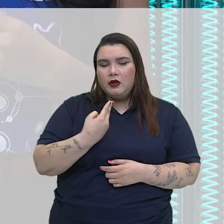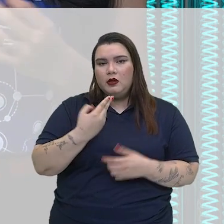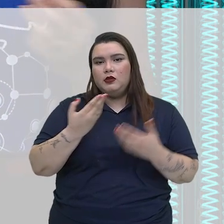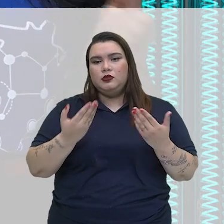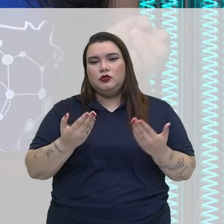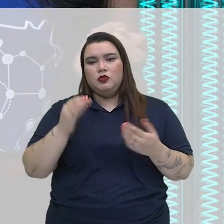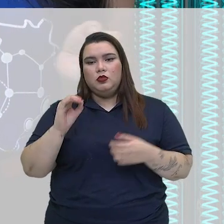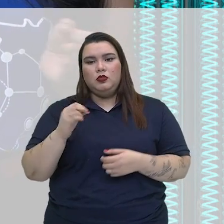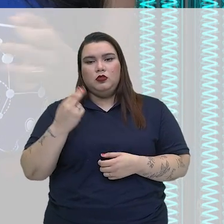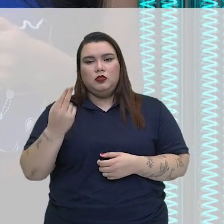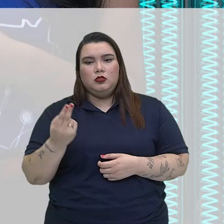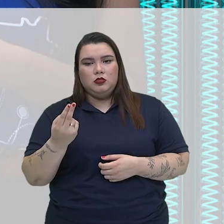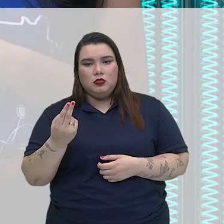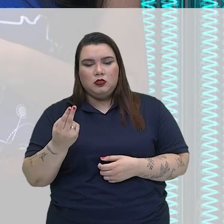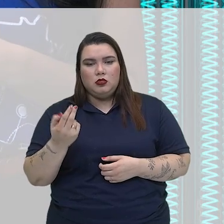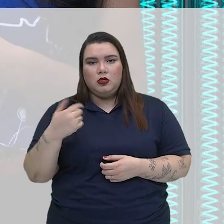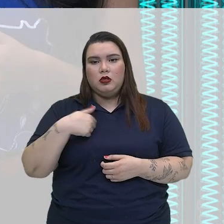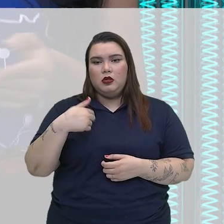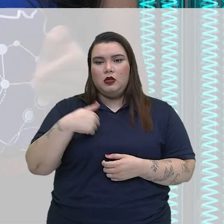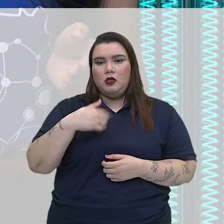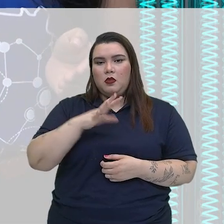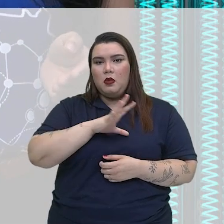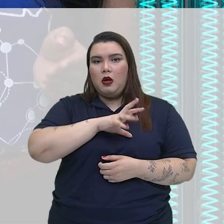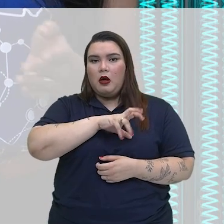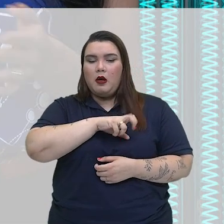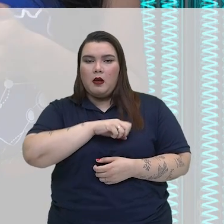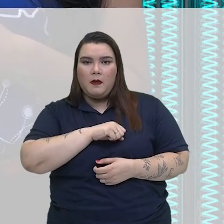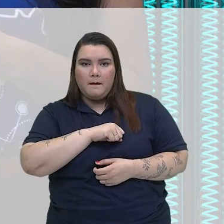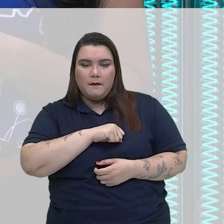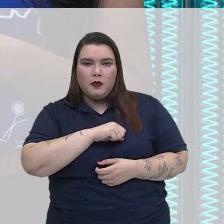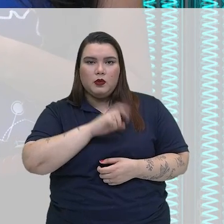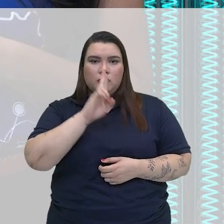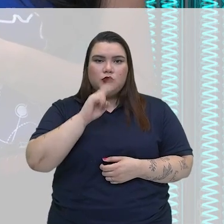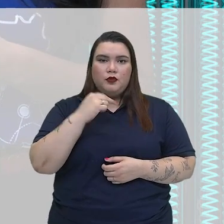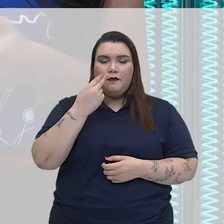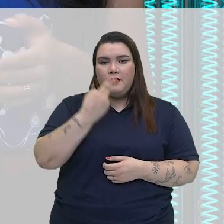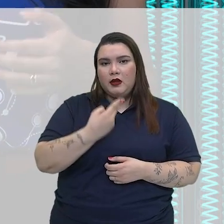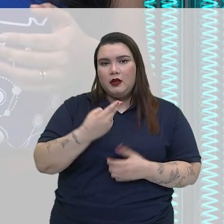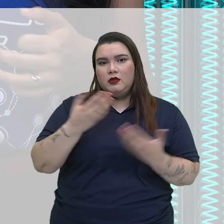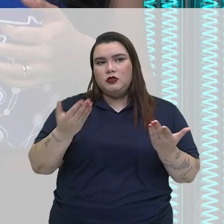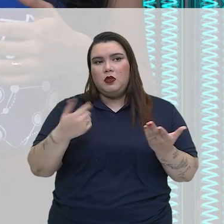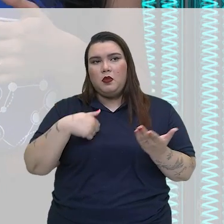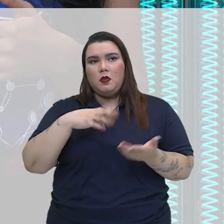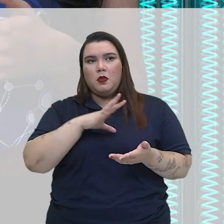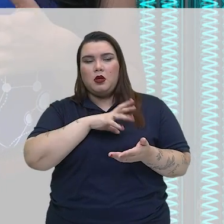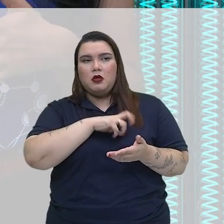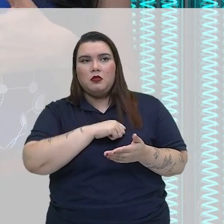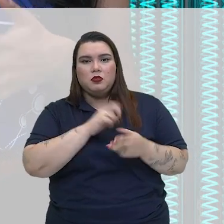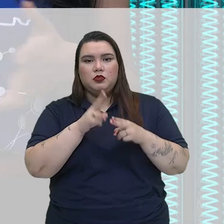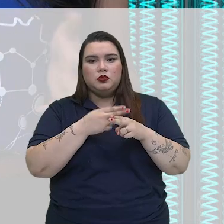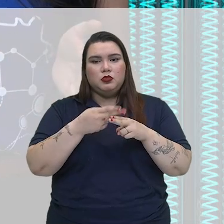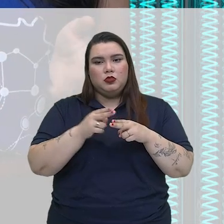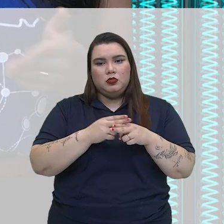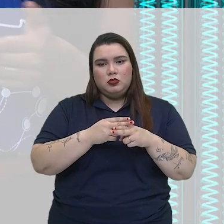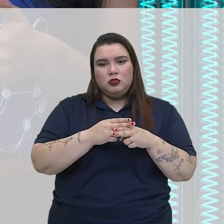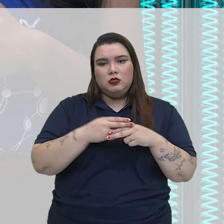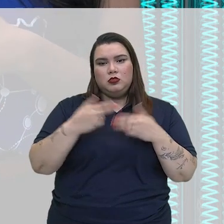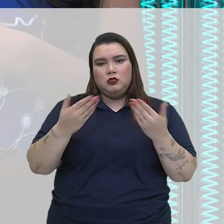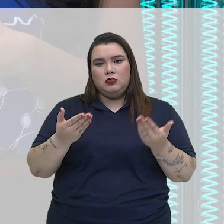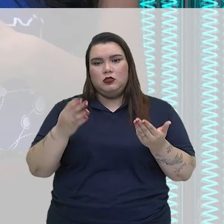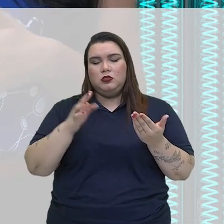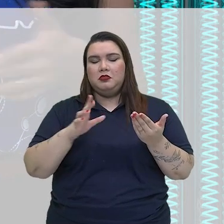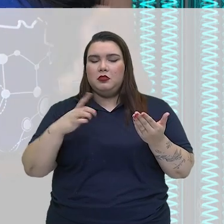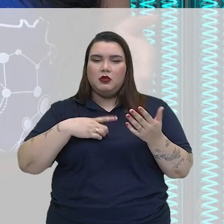love ice cream. I love chocolate. Ou ainda usar o prefer, né? I